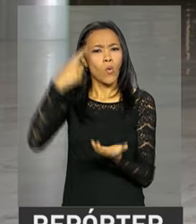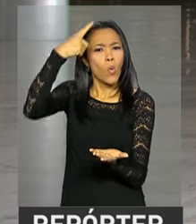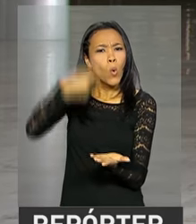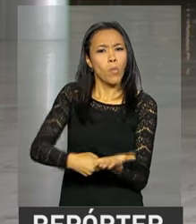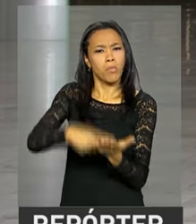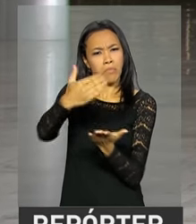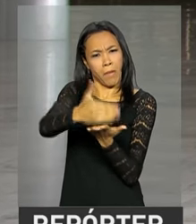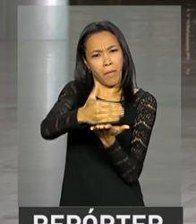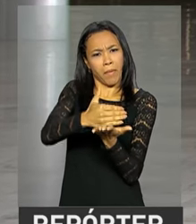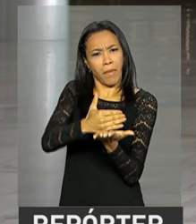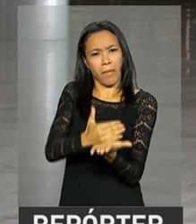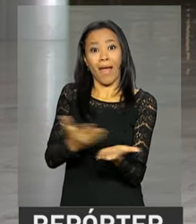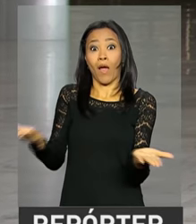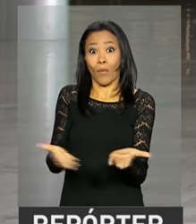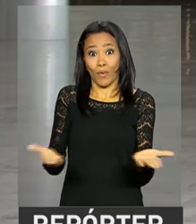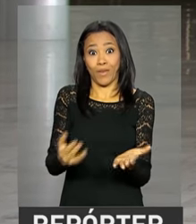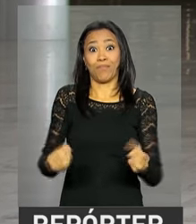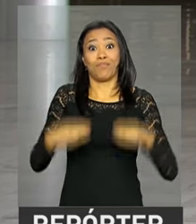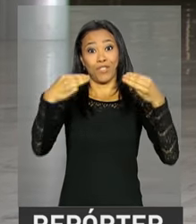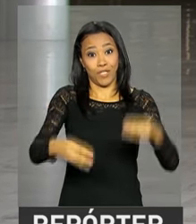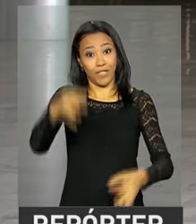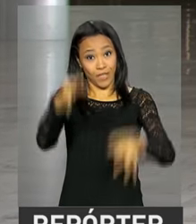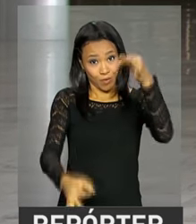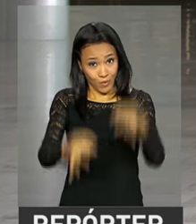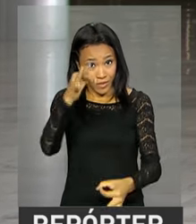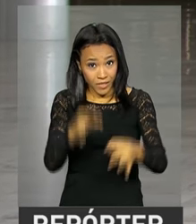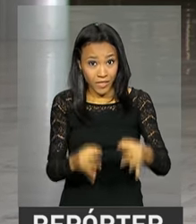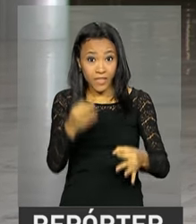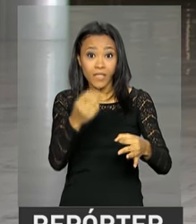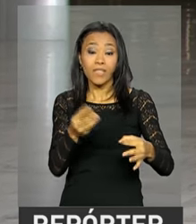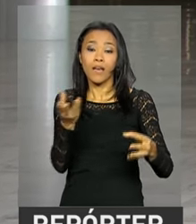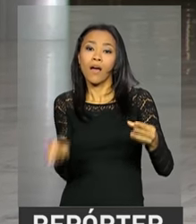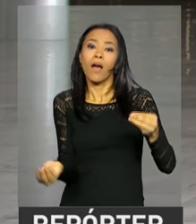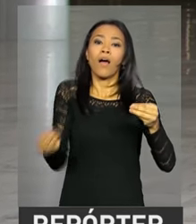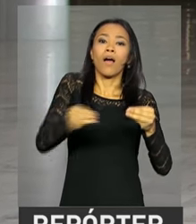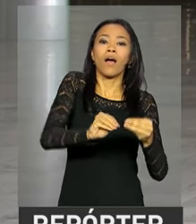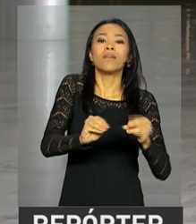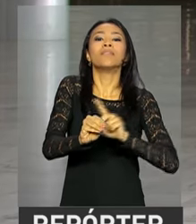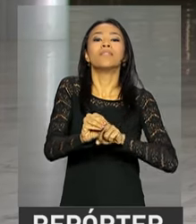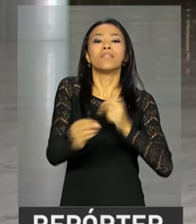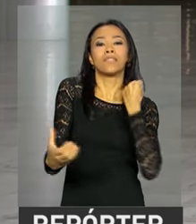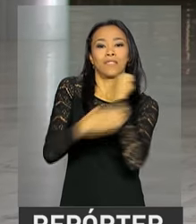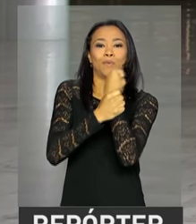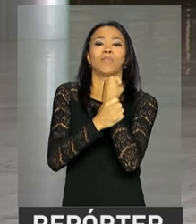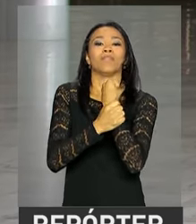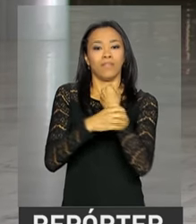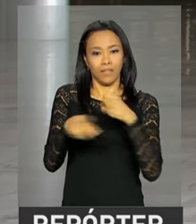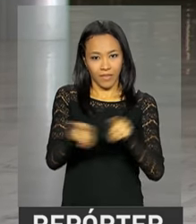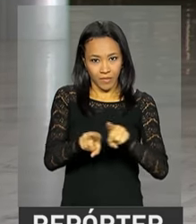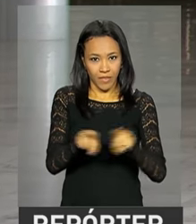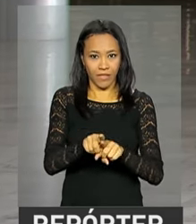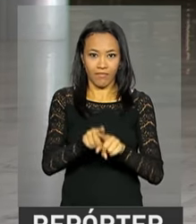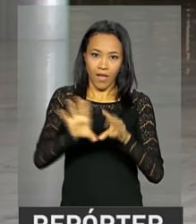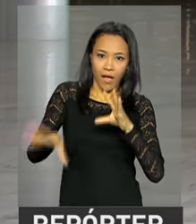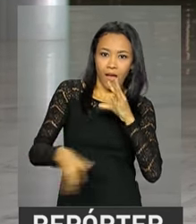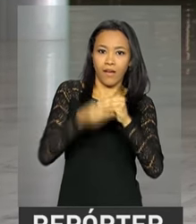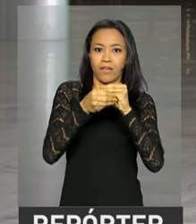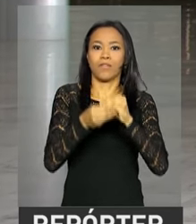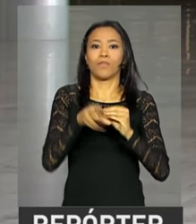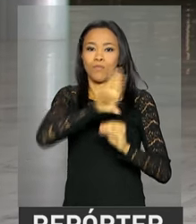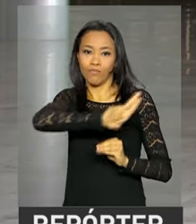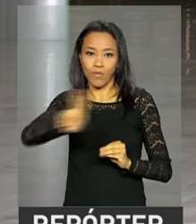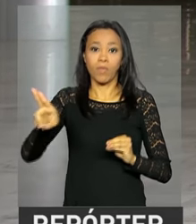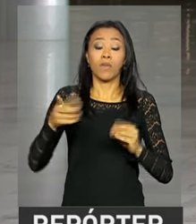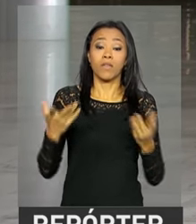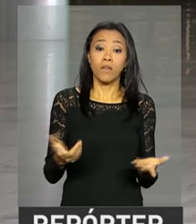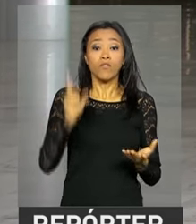pasta da justiça, que agora passa a se chamar Ministério da Justiça e da Segurança Pública. Essas modificações elas já foram efetivadas